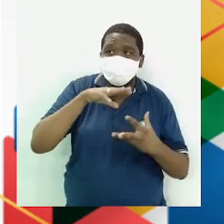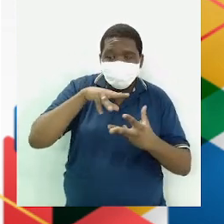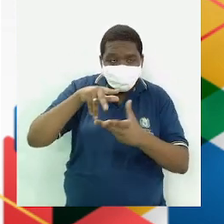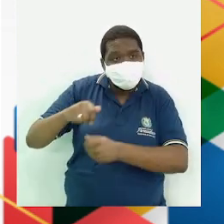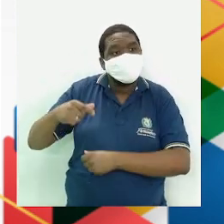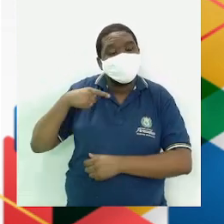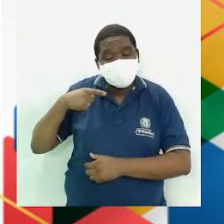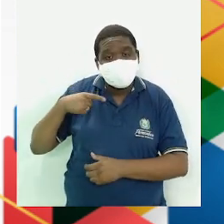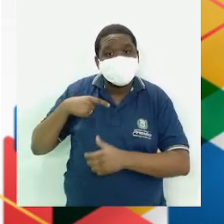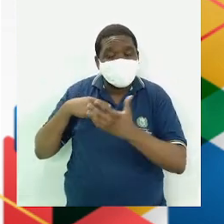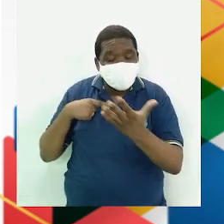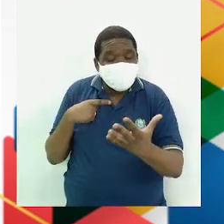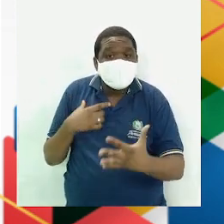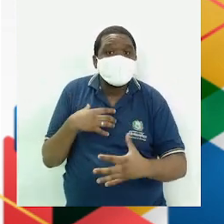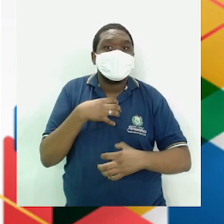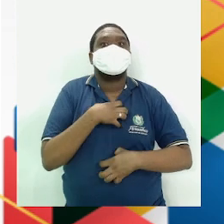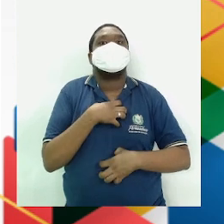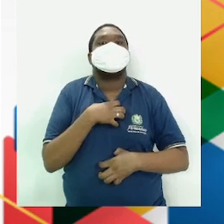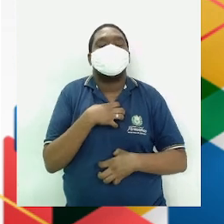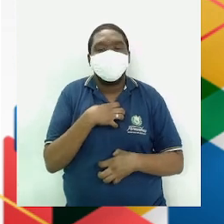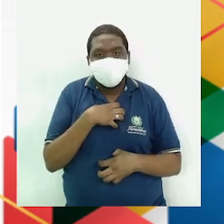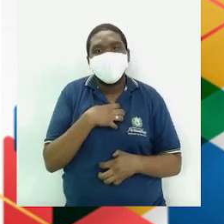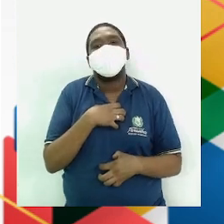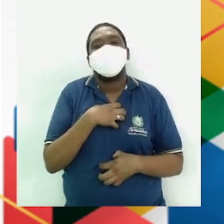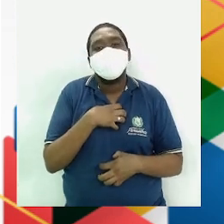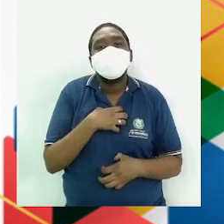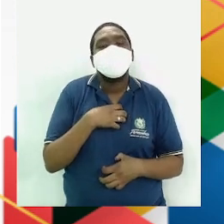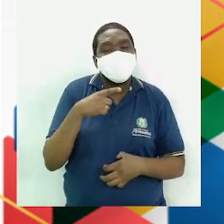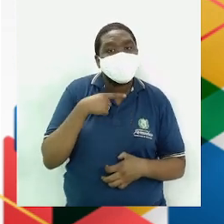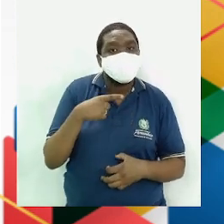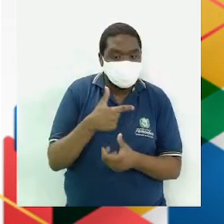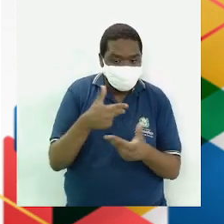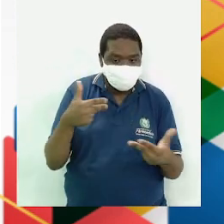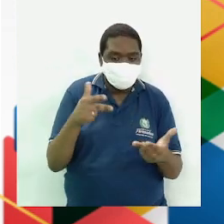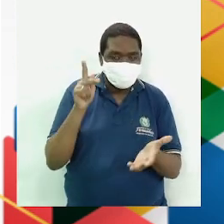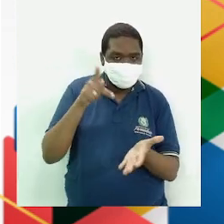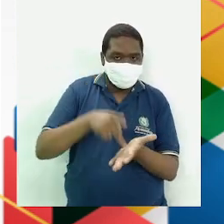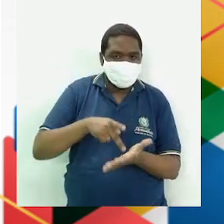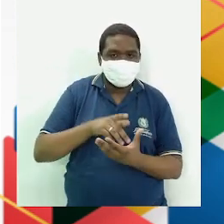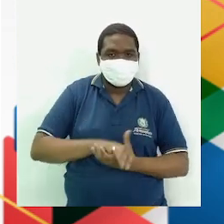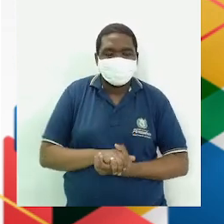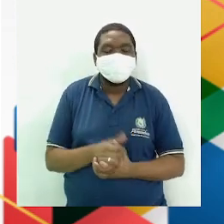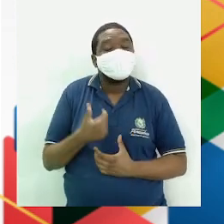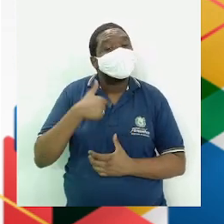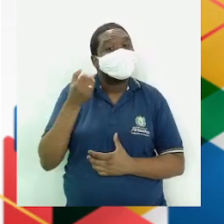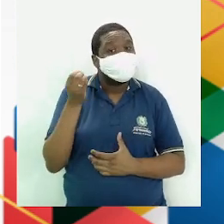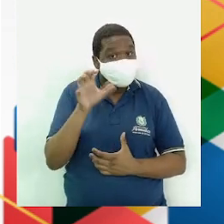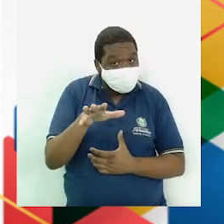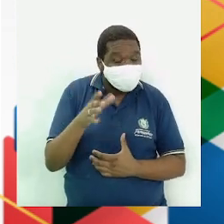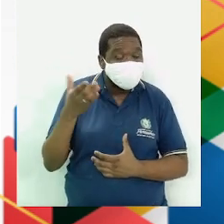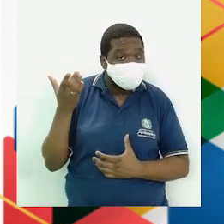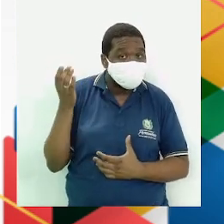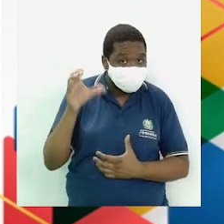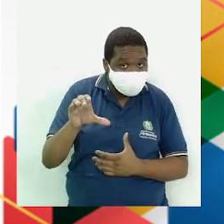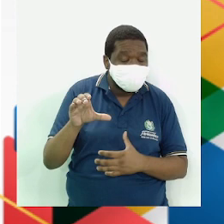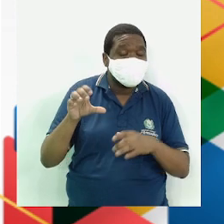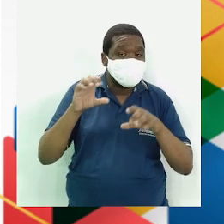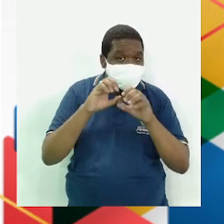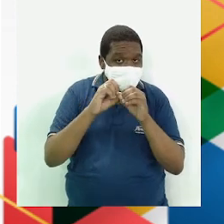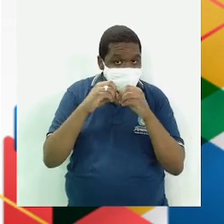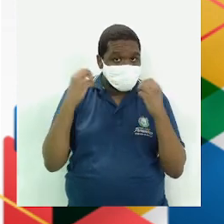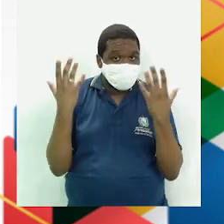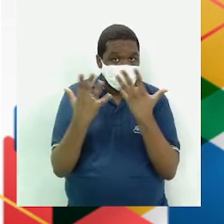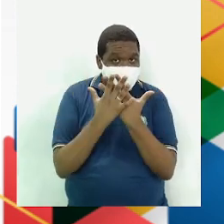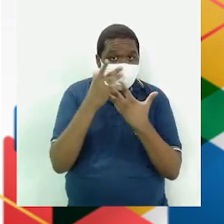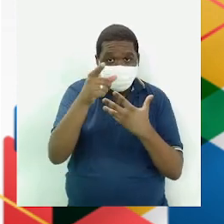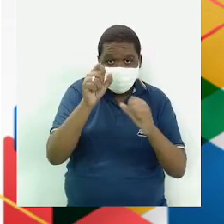a essência, e o mundo sensível, onde está a matéria. Eu coloquei aqui esse slide para você entender um pouquinho